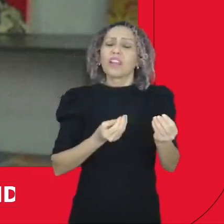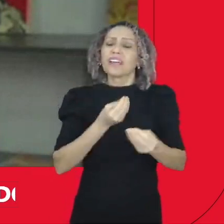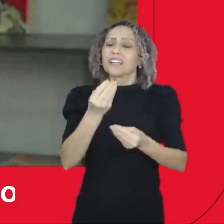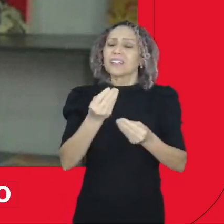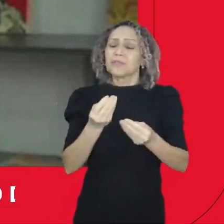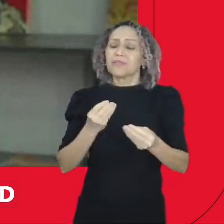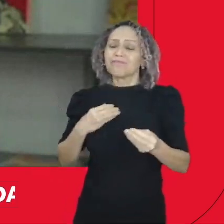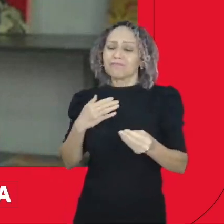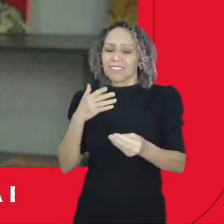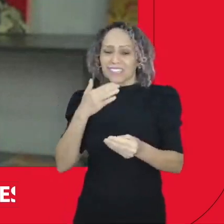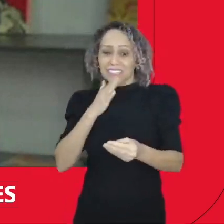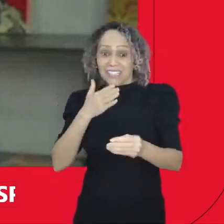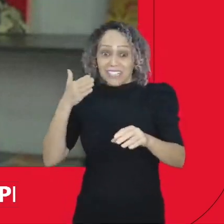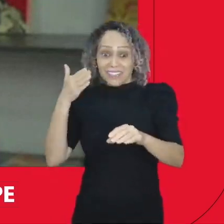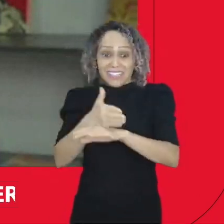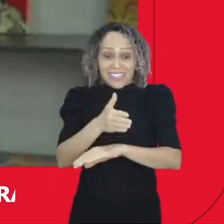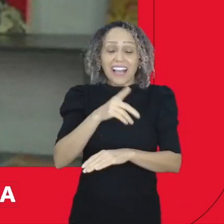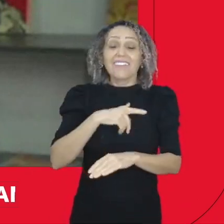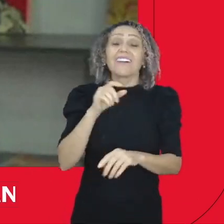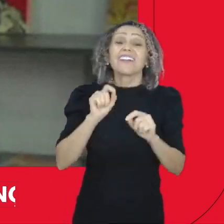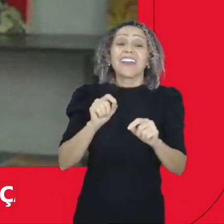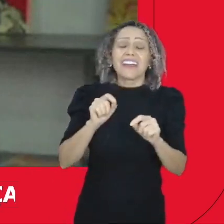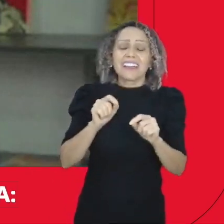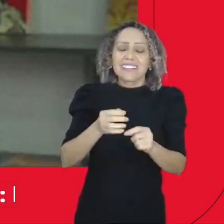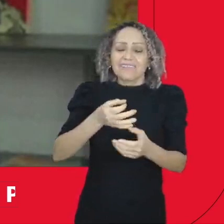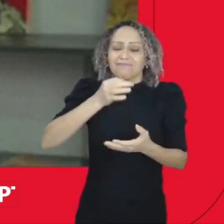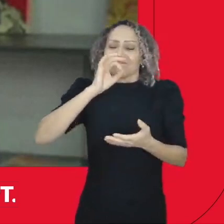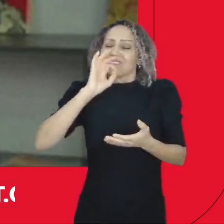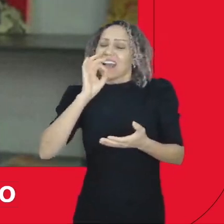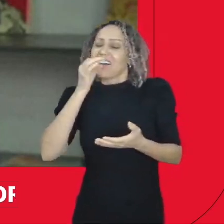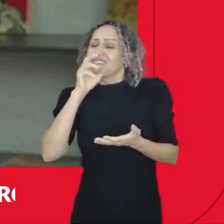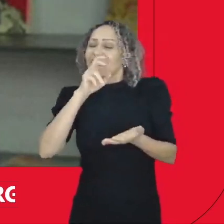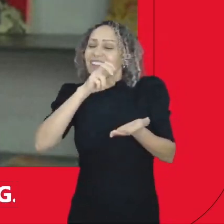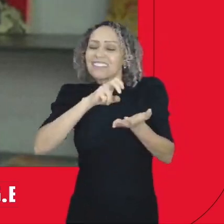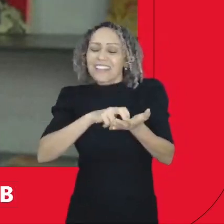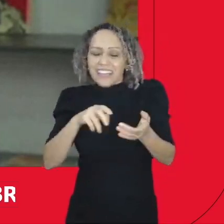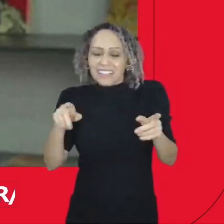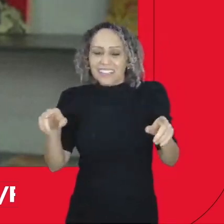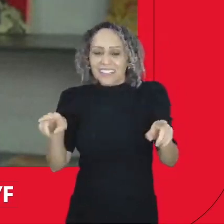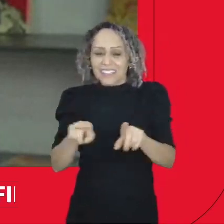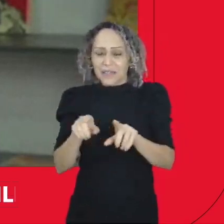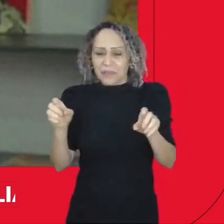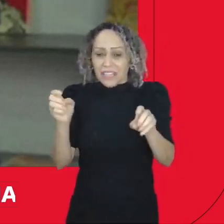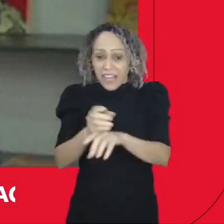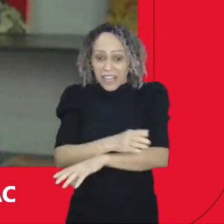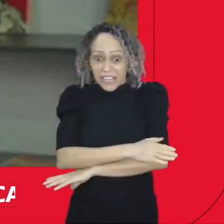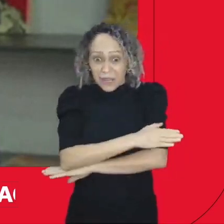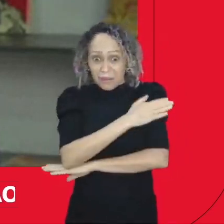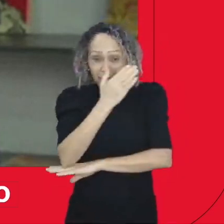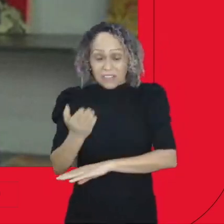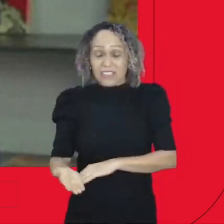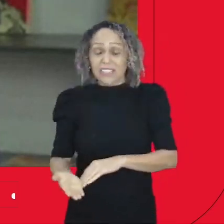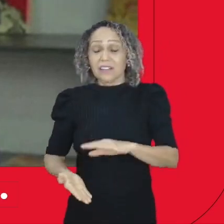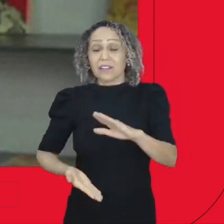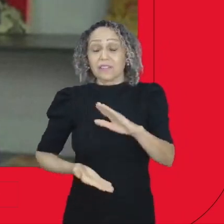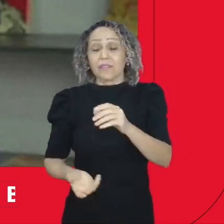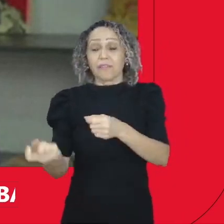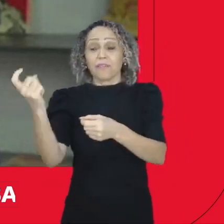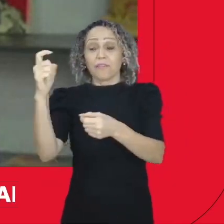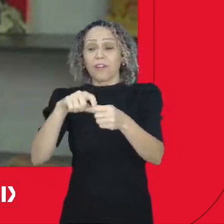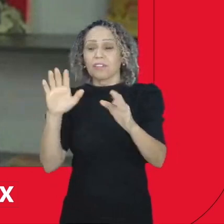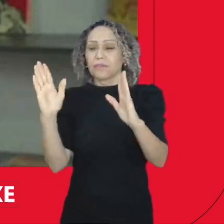nosso povo precisa. Eu tenho um compromisso já assumido nos diálogos que nós fizemos. Em todos os locais,